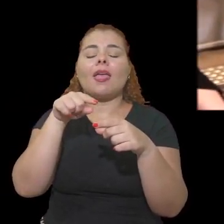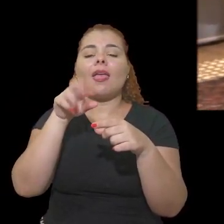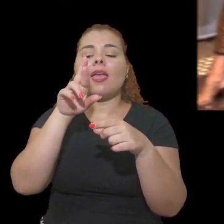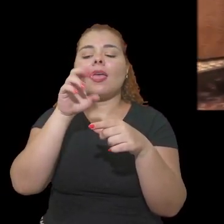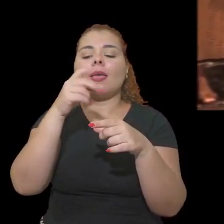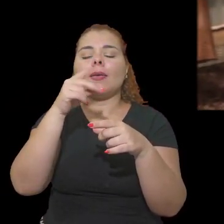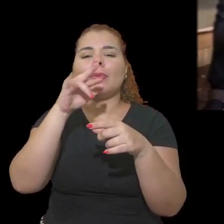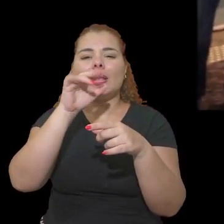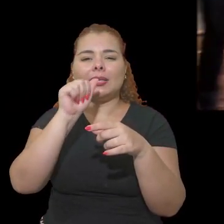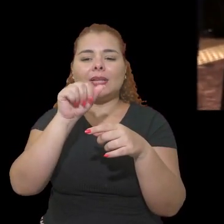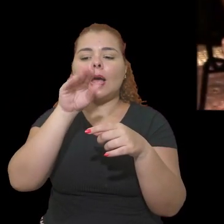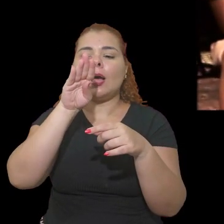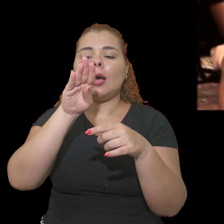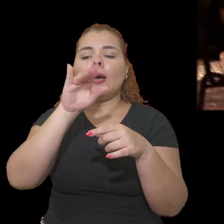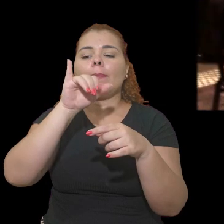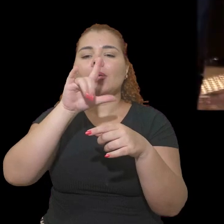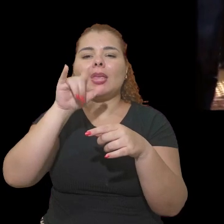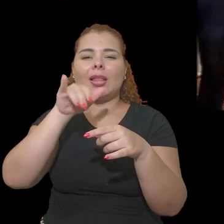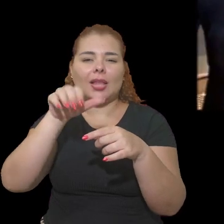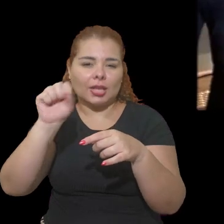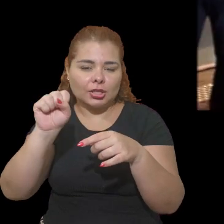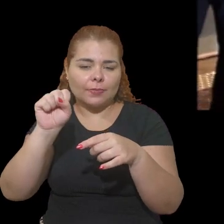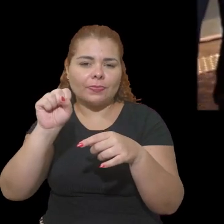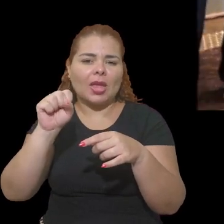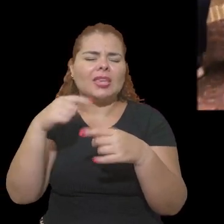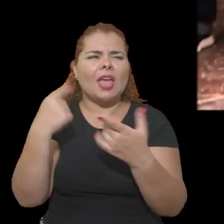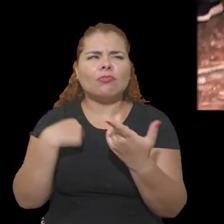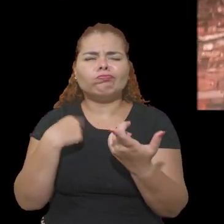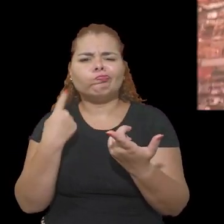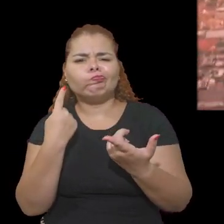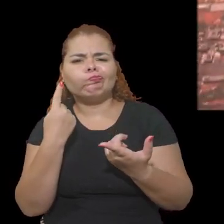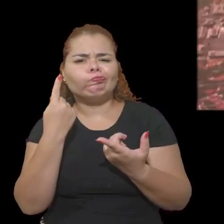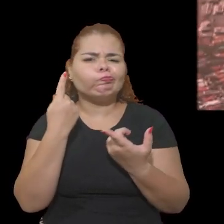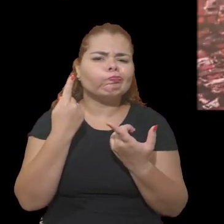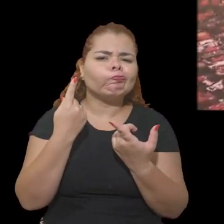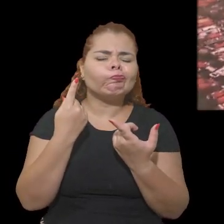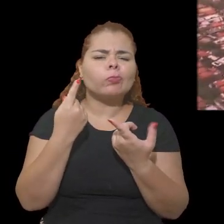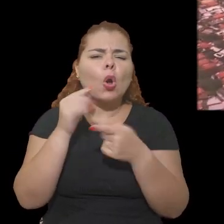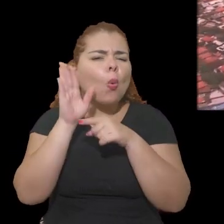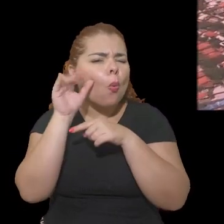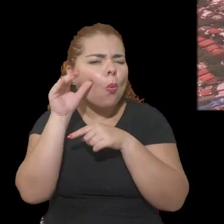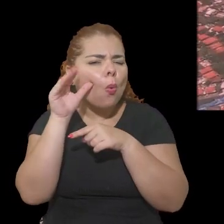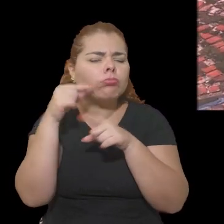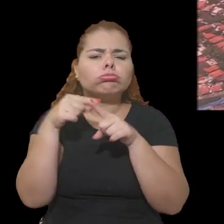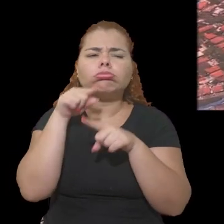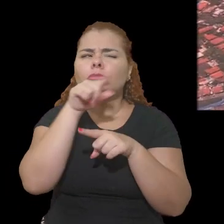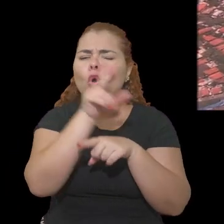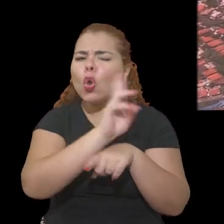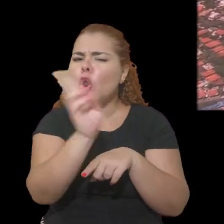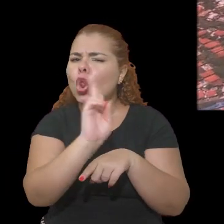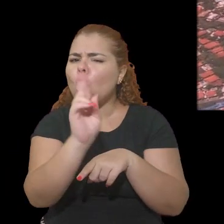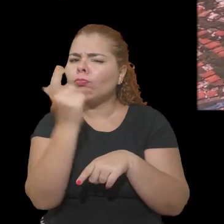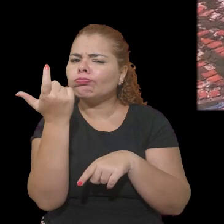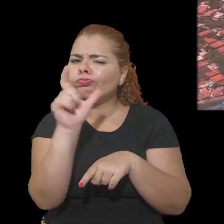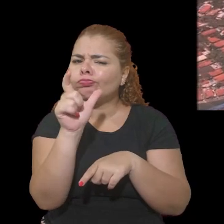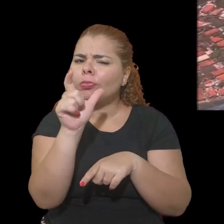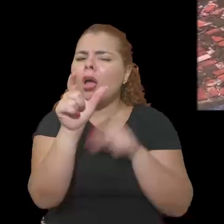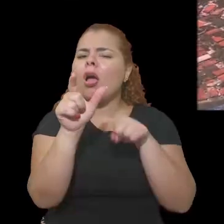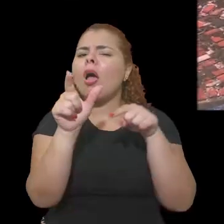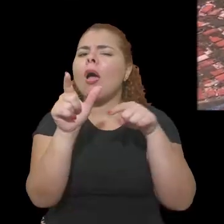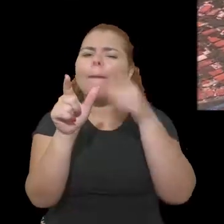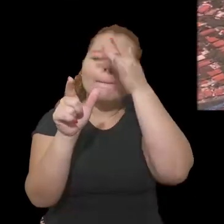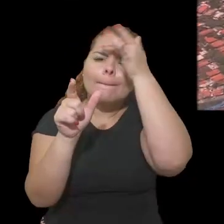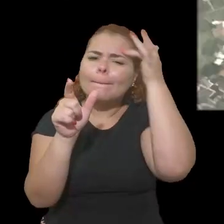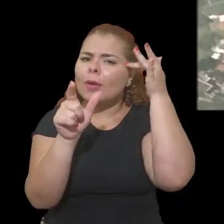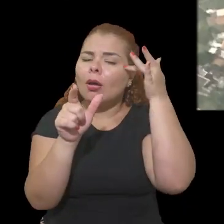Billes, que me estimulou muito a estudar também um pouco sobre por que uma represa daquele tamanho tem esse nome, Billes. Quem